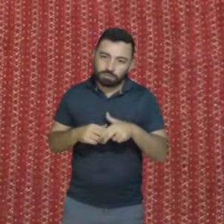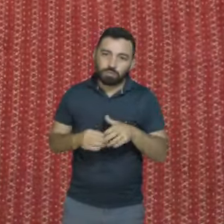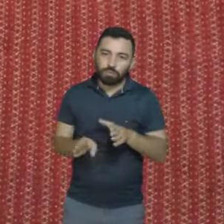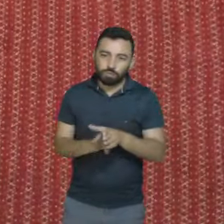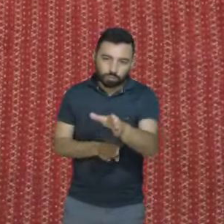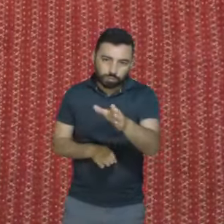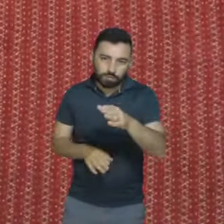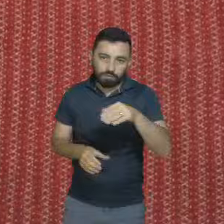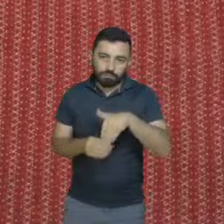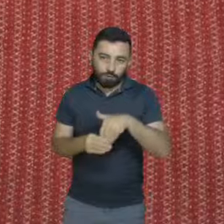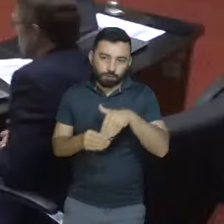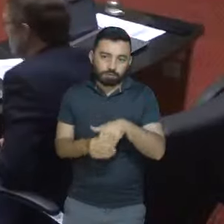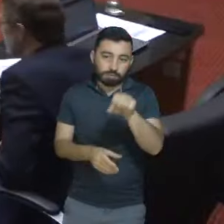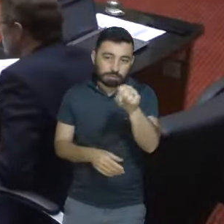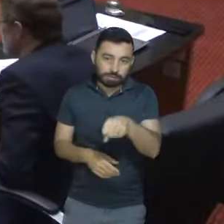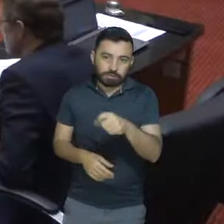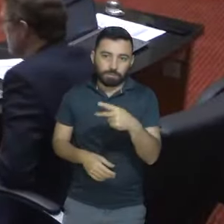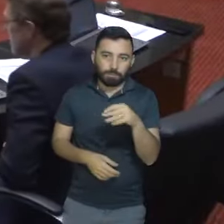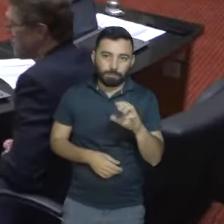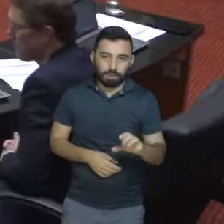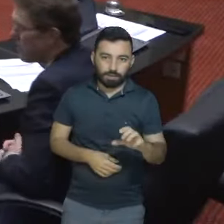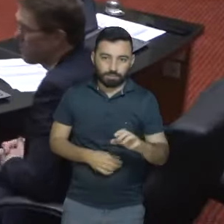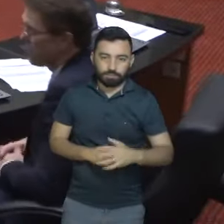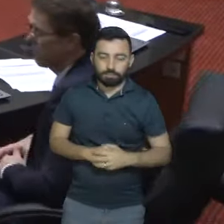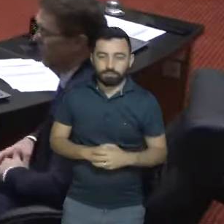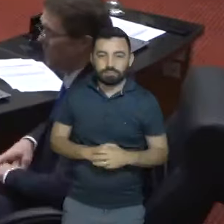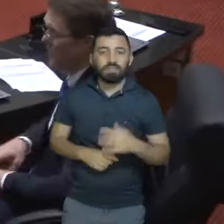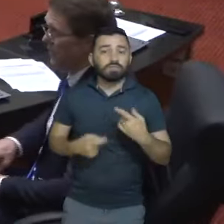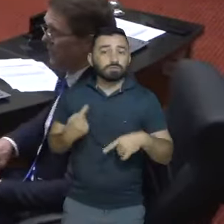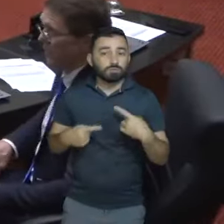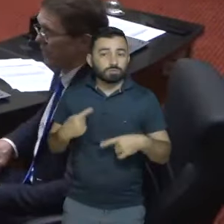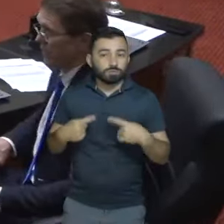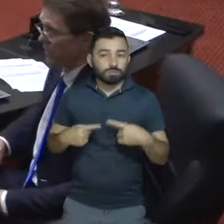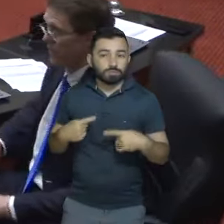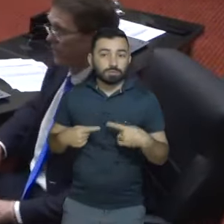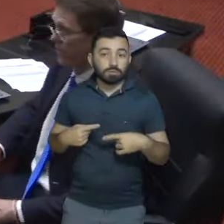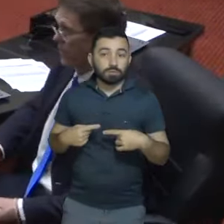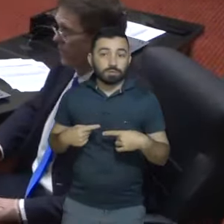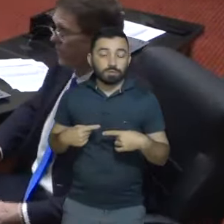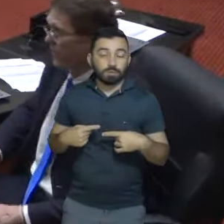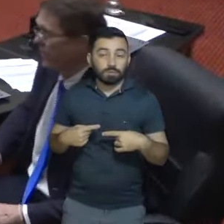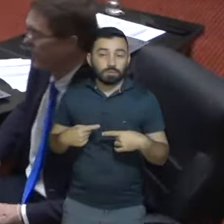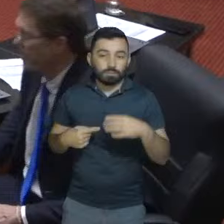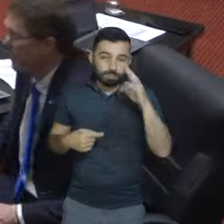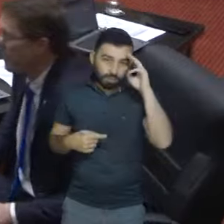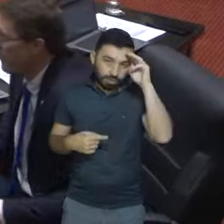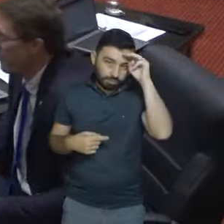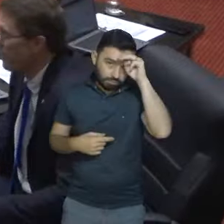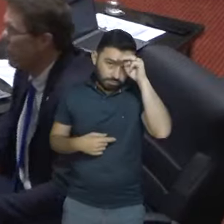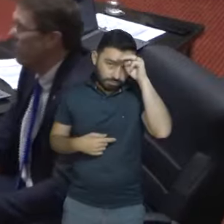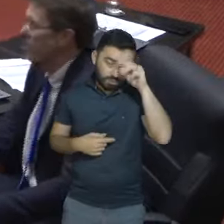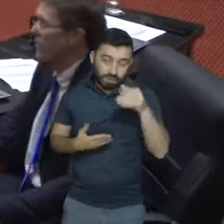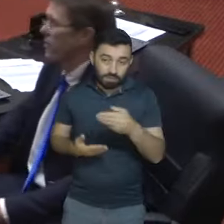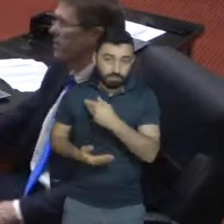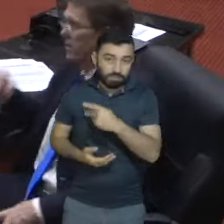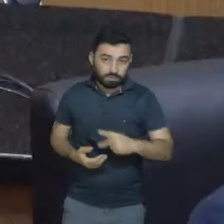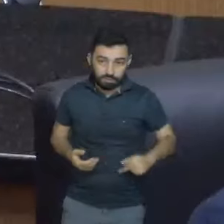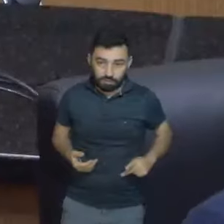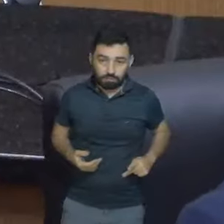voto sim pela PEC. Obrigado. Para discutir a matéria, com a palavra o deputado Marcos Vieira, presidente da Comissão de Finanças e